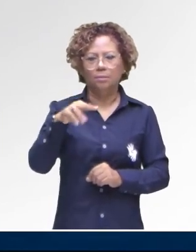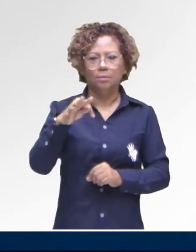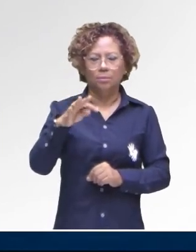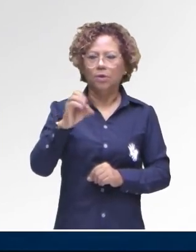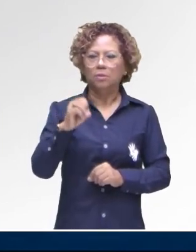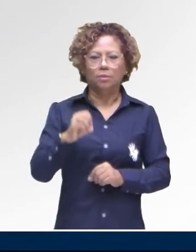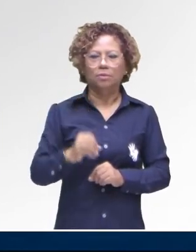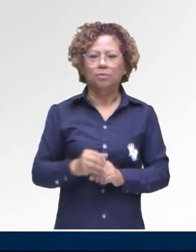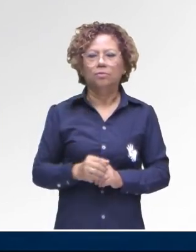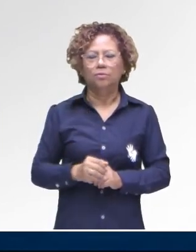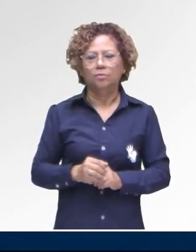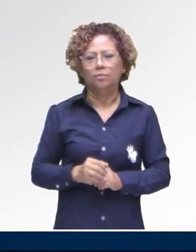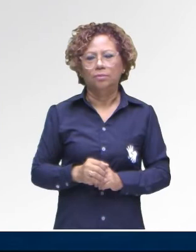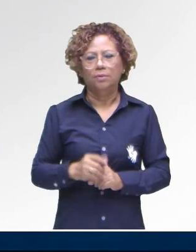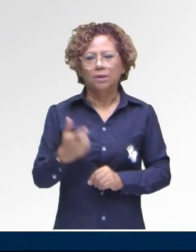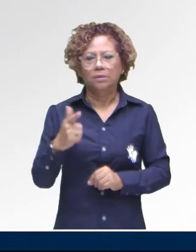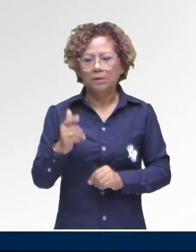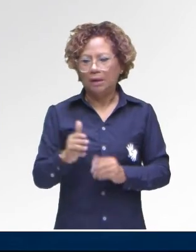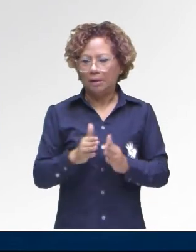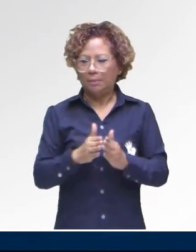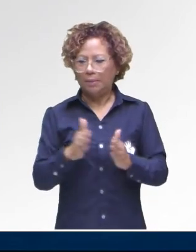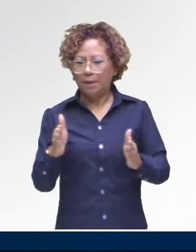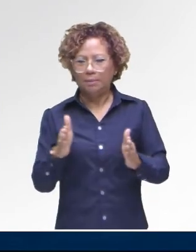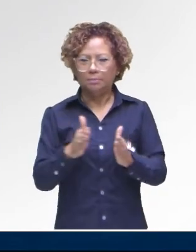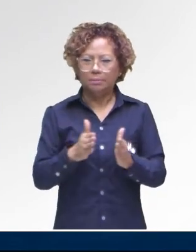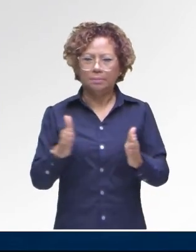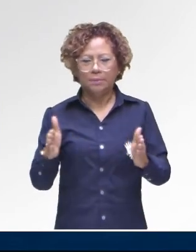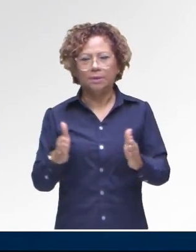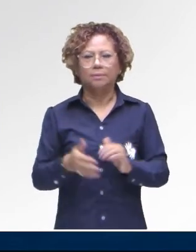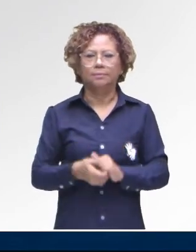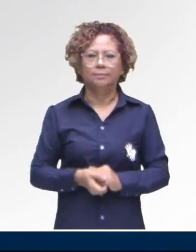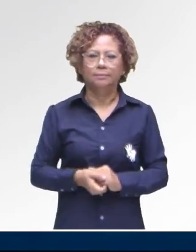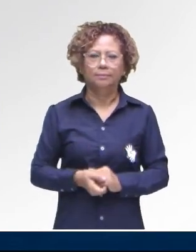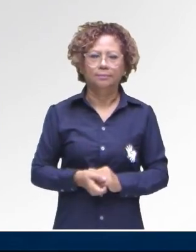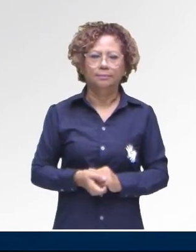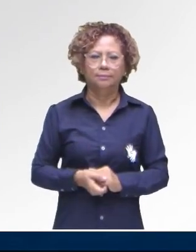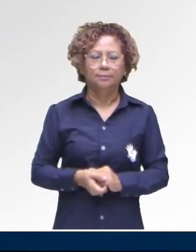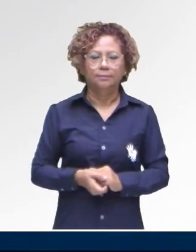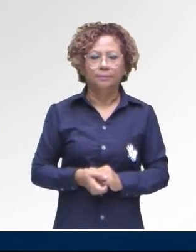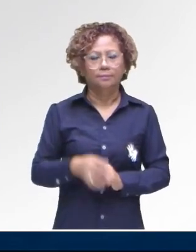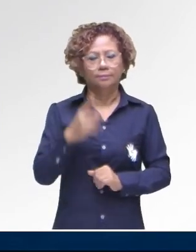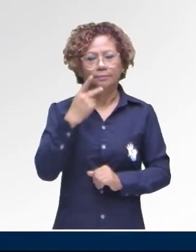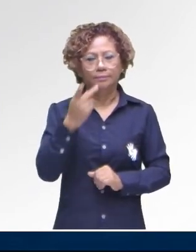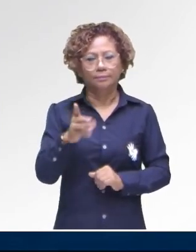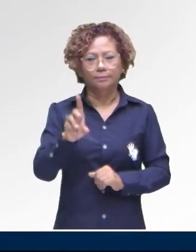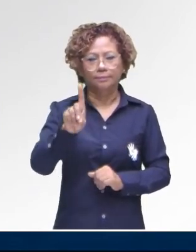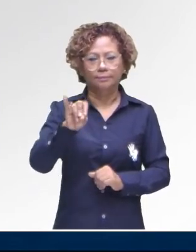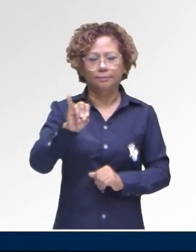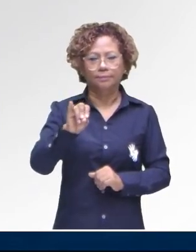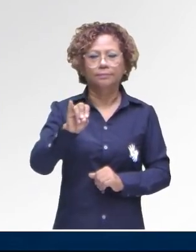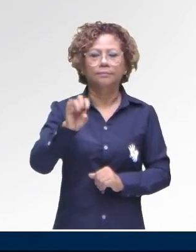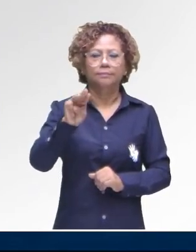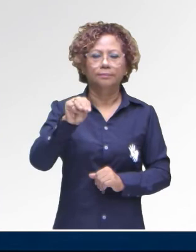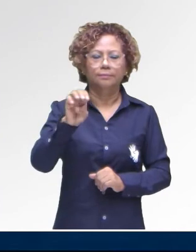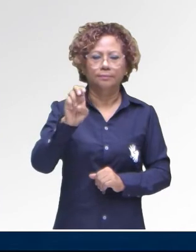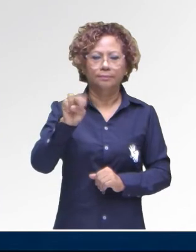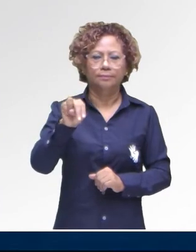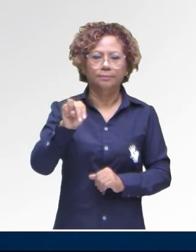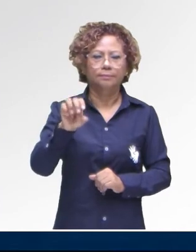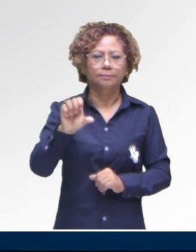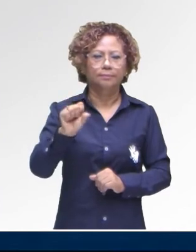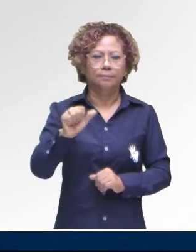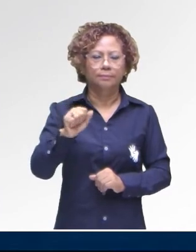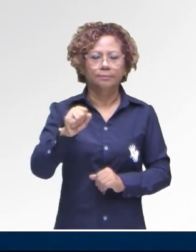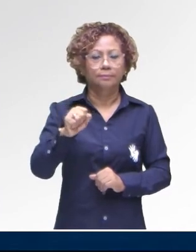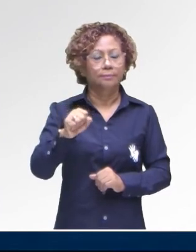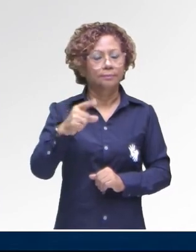ó, dimensional, e quando tem esse A, né, de negação, não possui dimensão. Então, os pontos